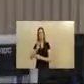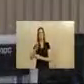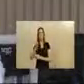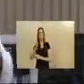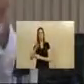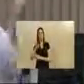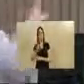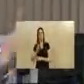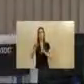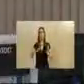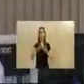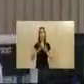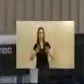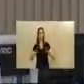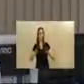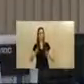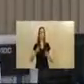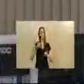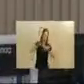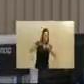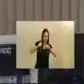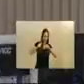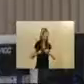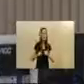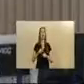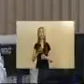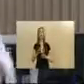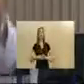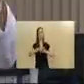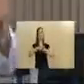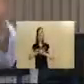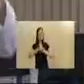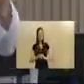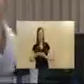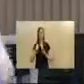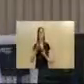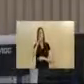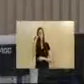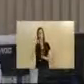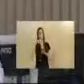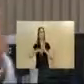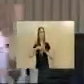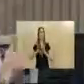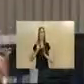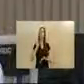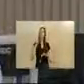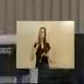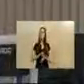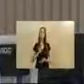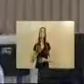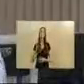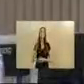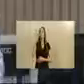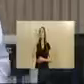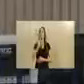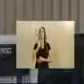escolheu mas com certeza está de parabéns vossa excelência parece essa idéia esse projeto que realmente não só na teoria na prática